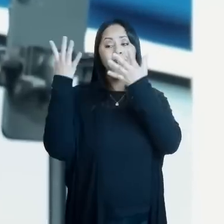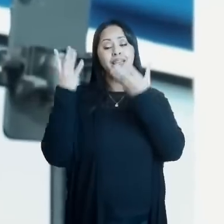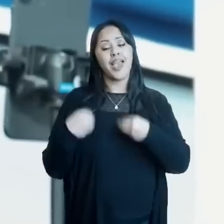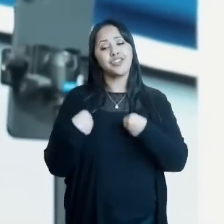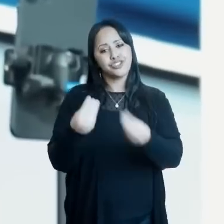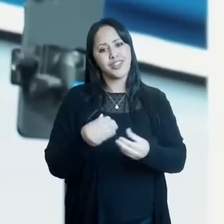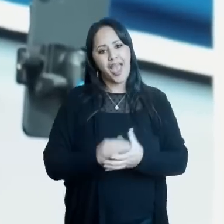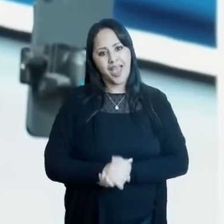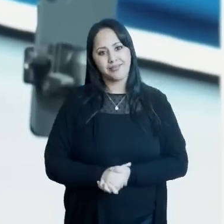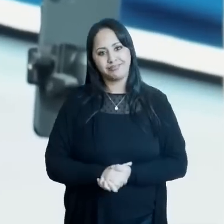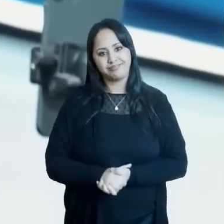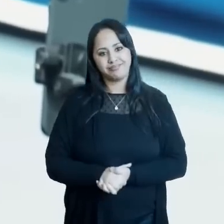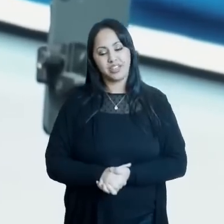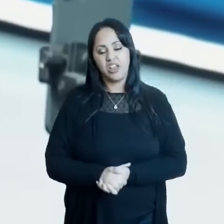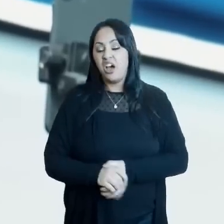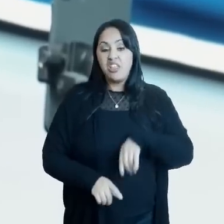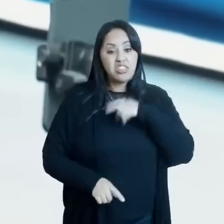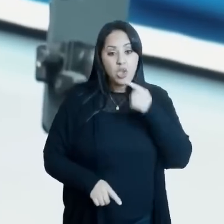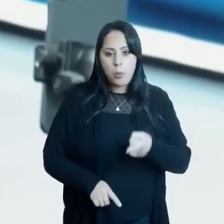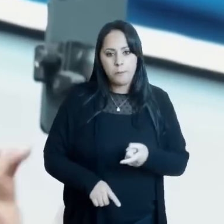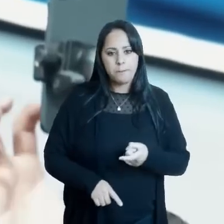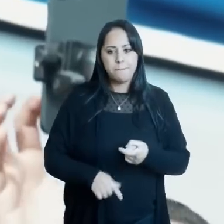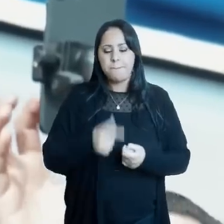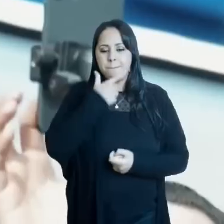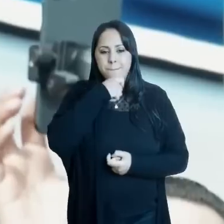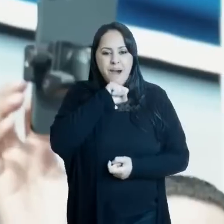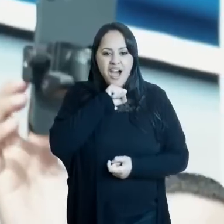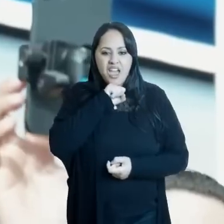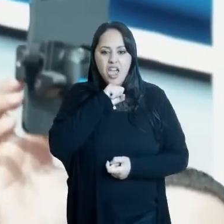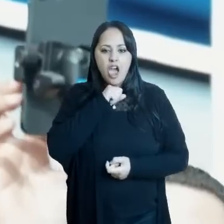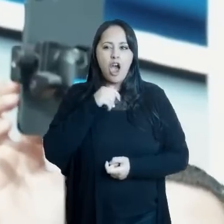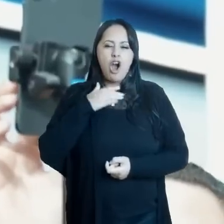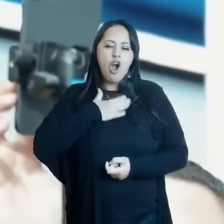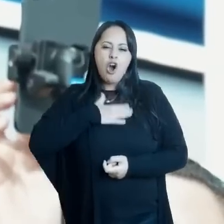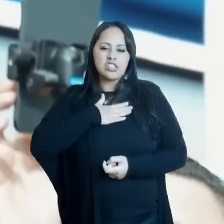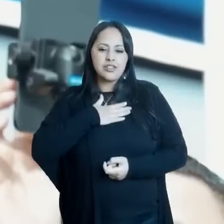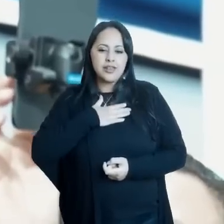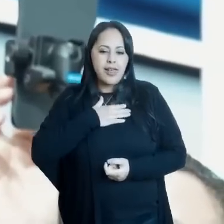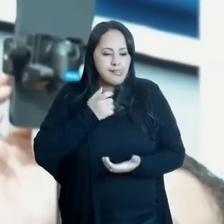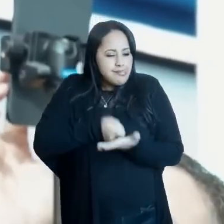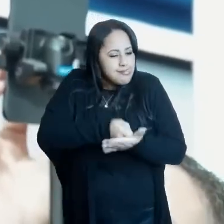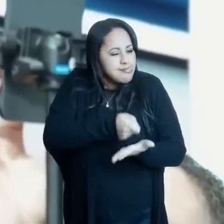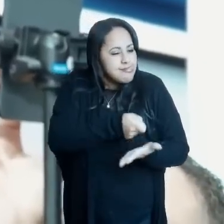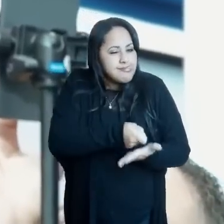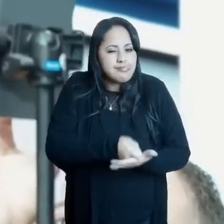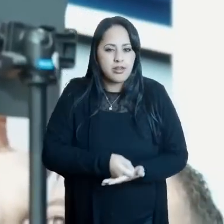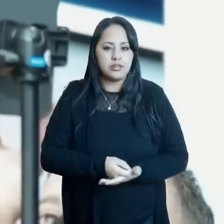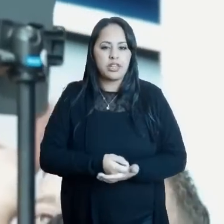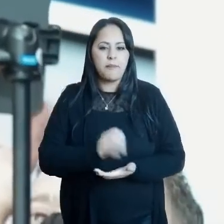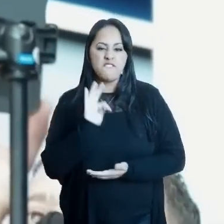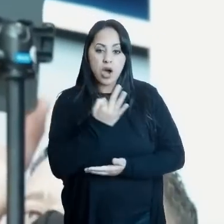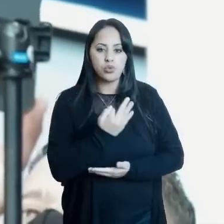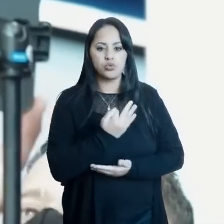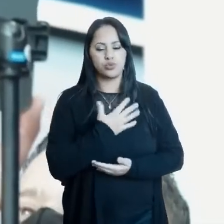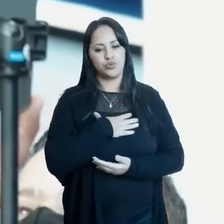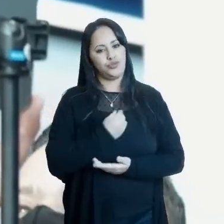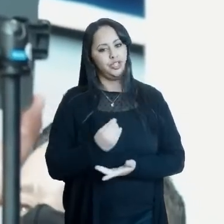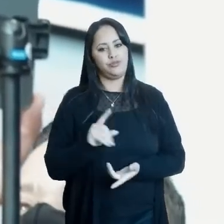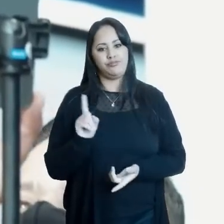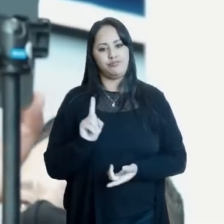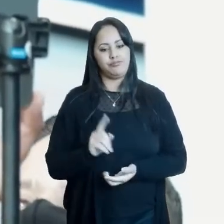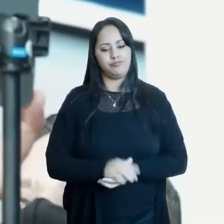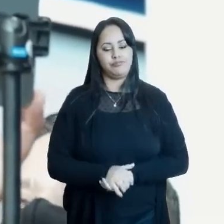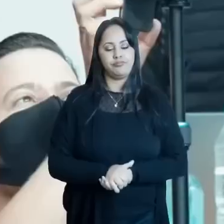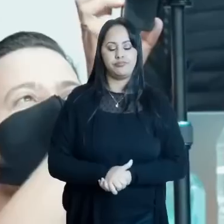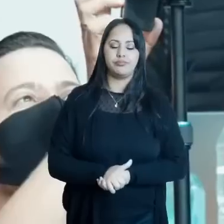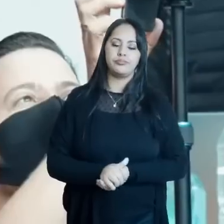te dar, tá? Nenhum pai tortura o filho. Nenhum pai tortura o filho. O que, que o Pedro está aprontando? É para fixar aí